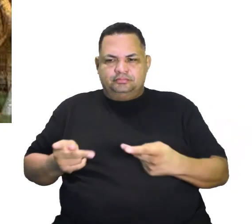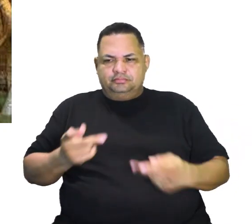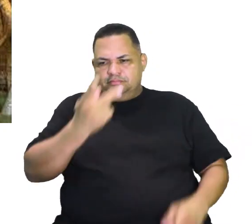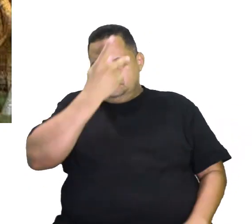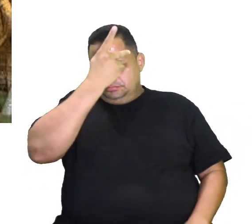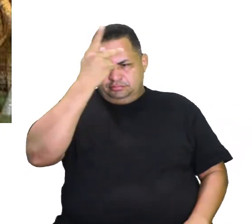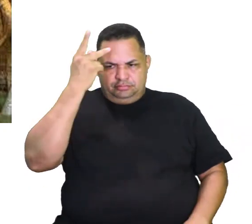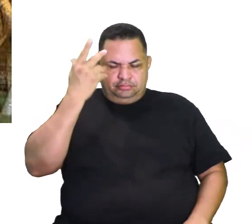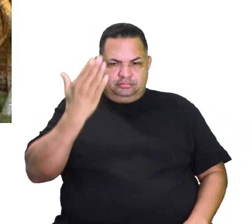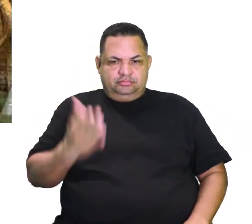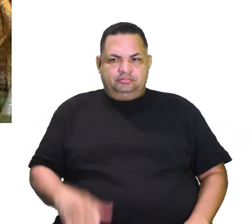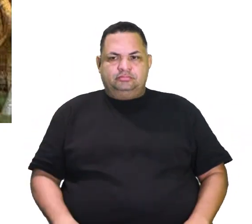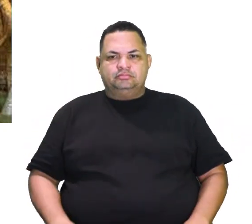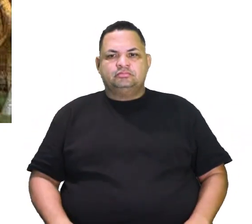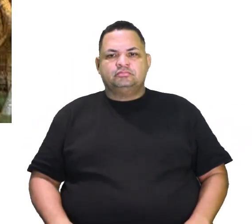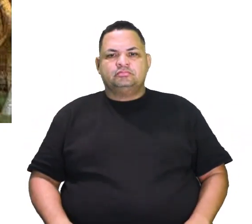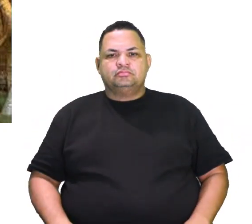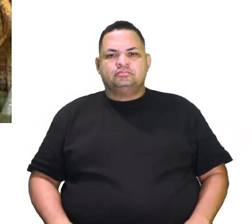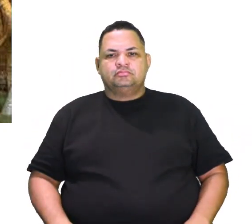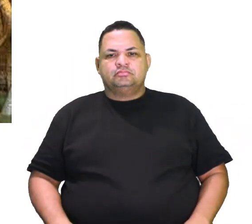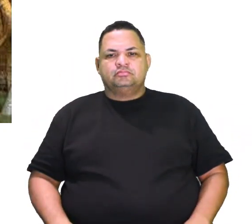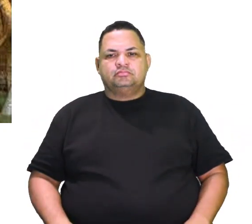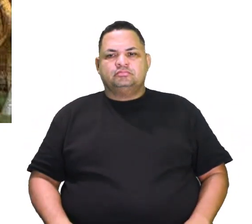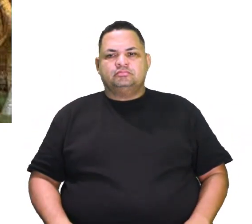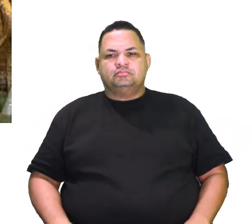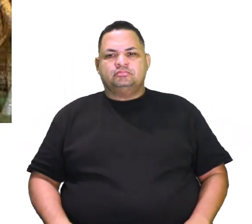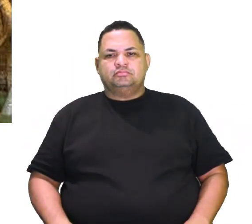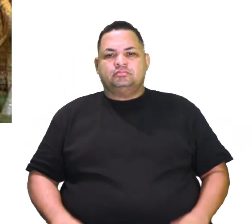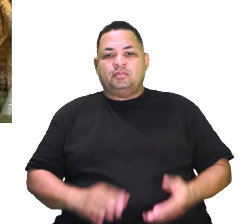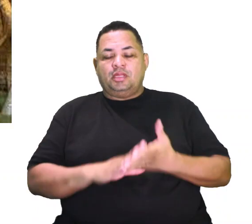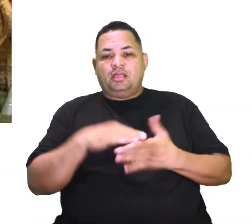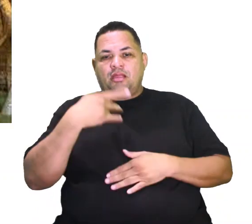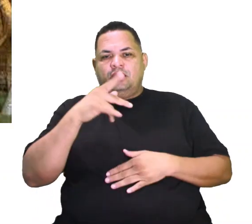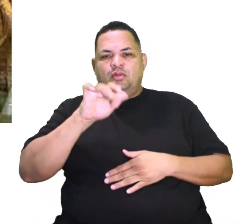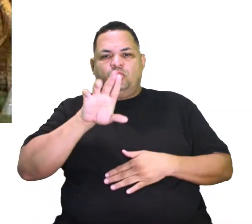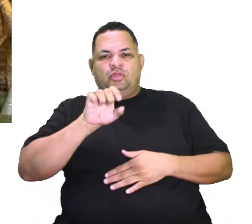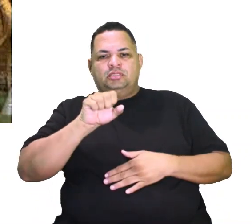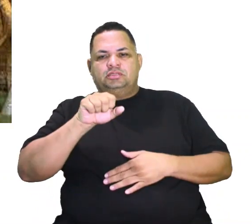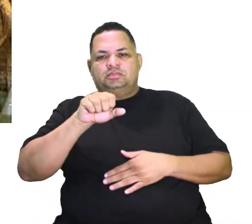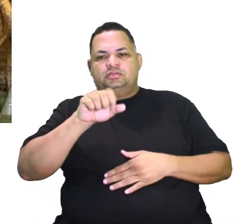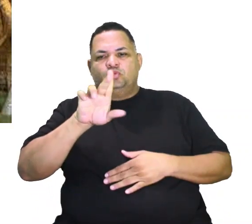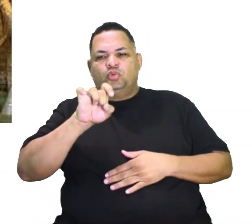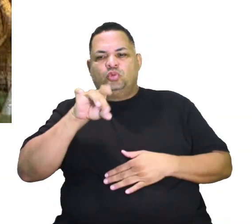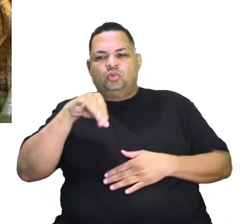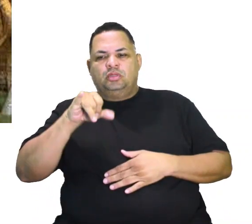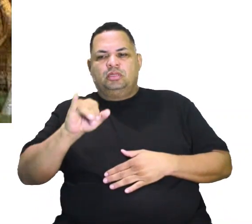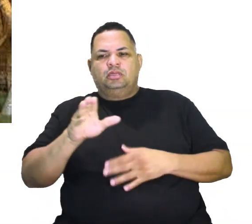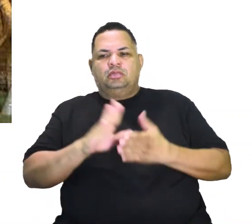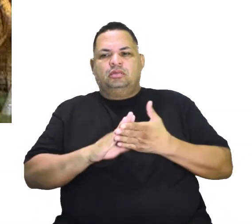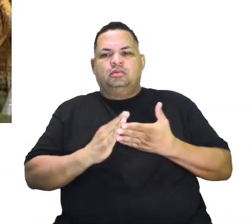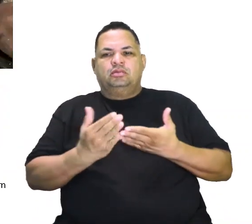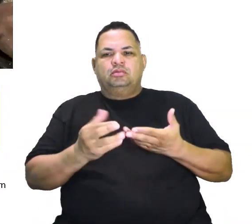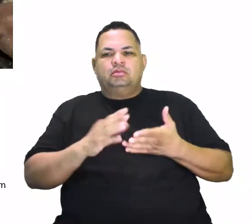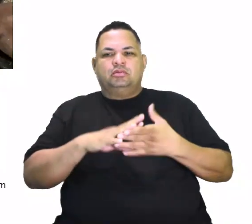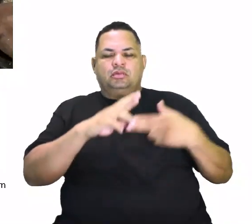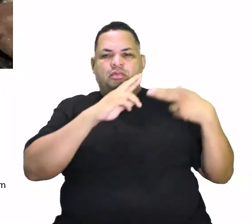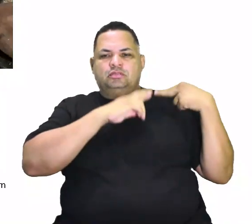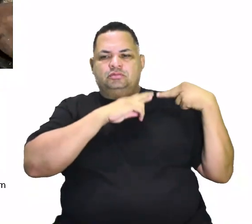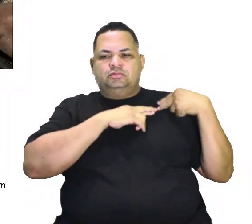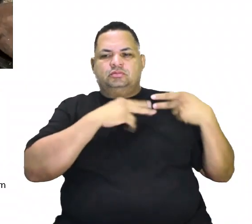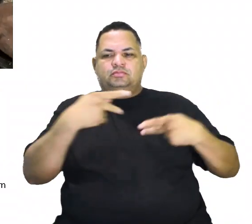Olha que legal, essa é a fala do Luiz Suruí, que é responsável por esse projeto. Então, estudante,